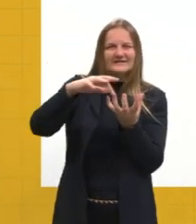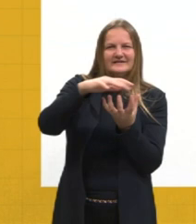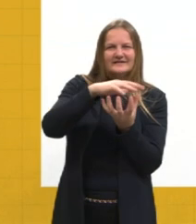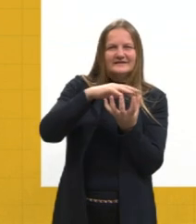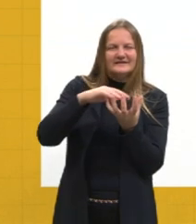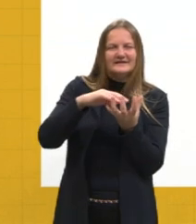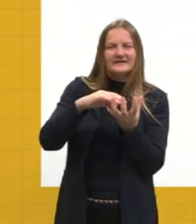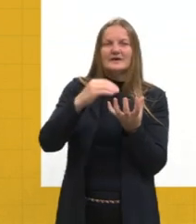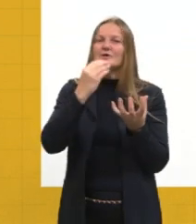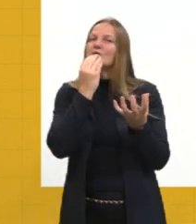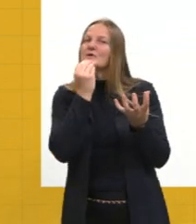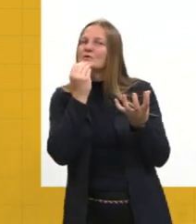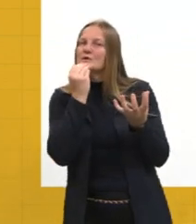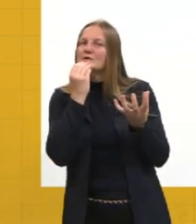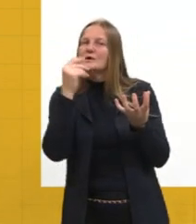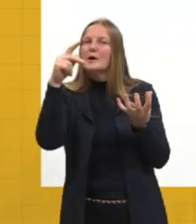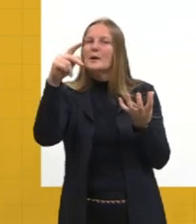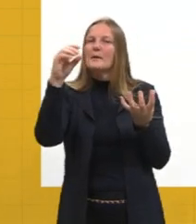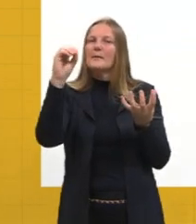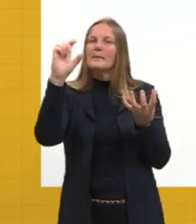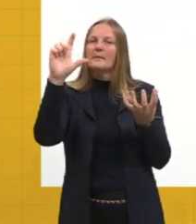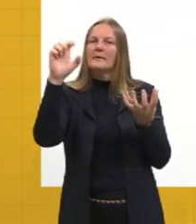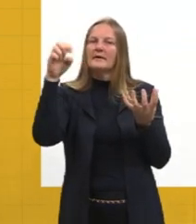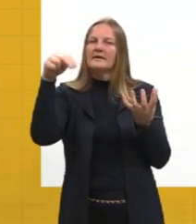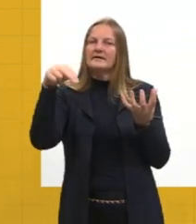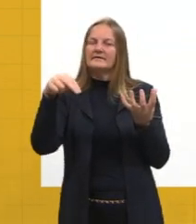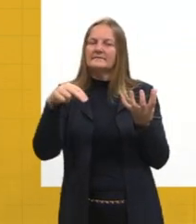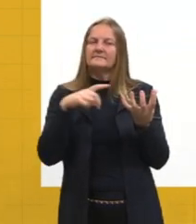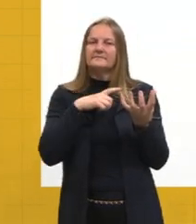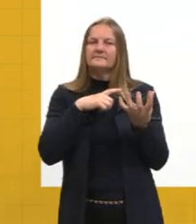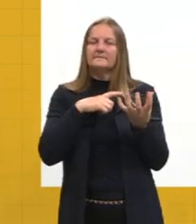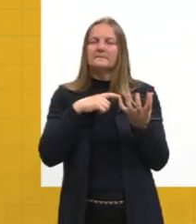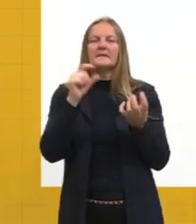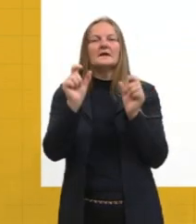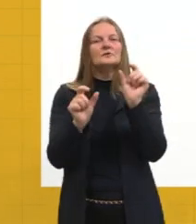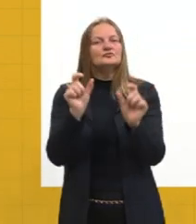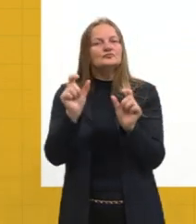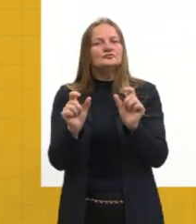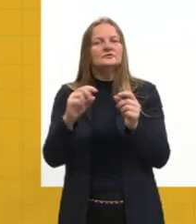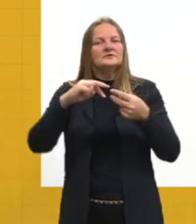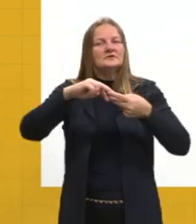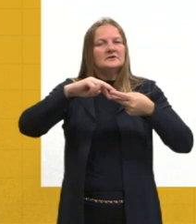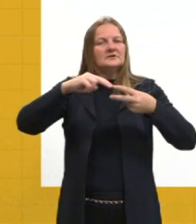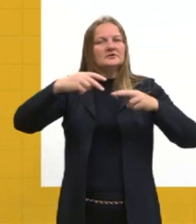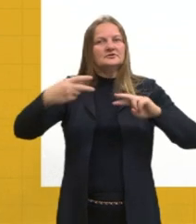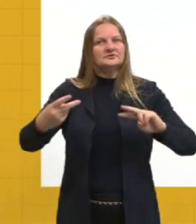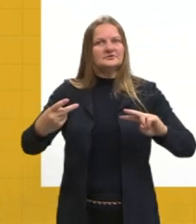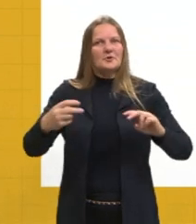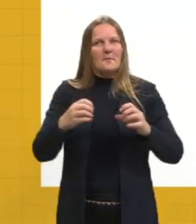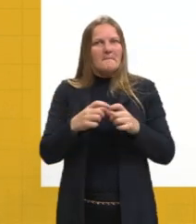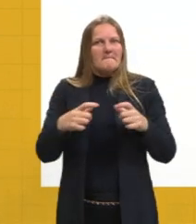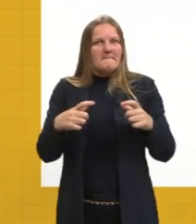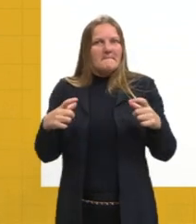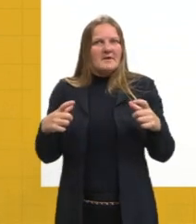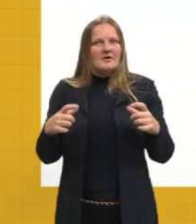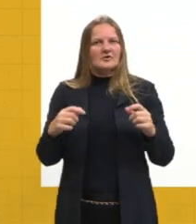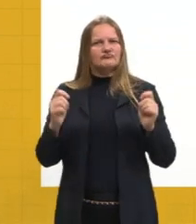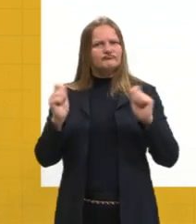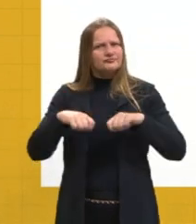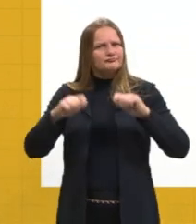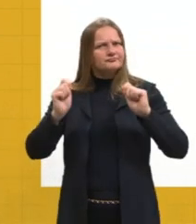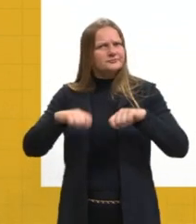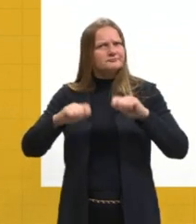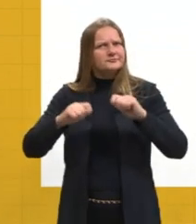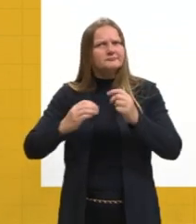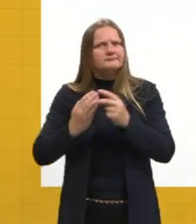gameta masculino em indivíduos com genes que determinam o maior eficiência na